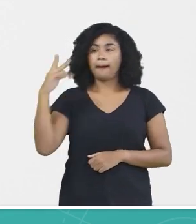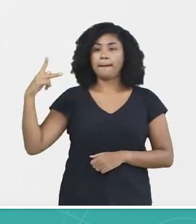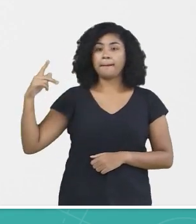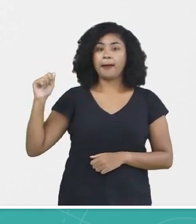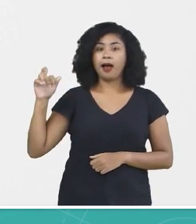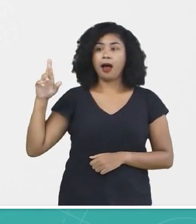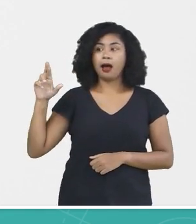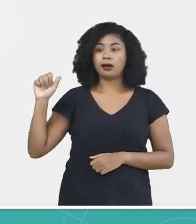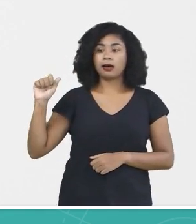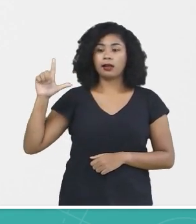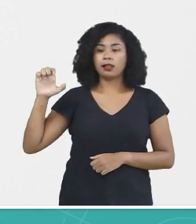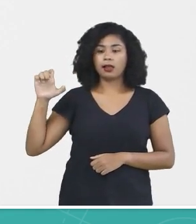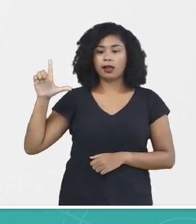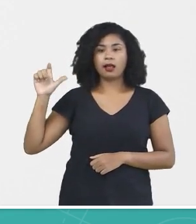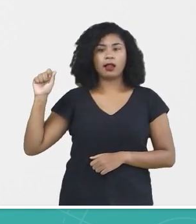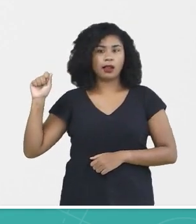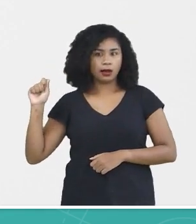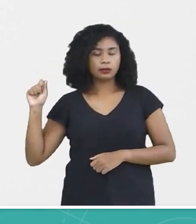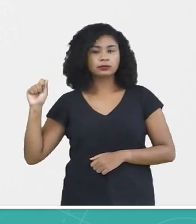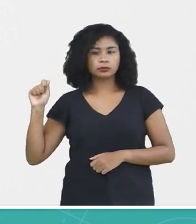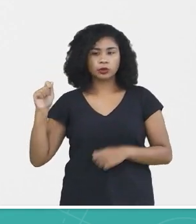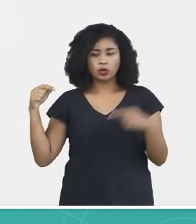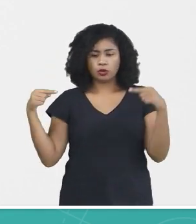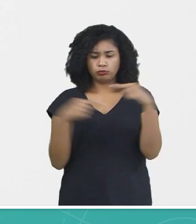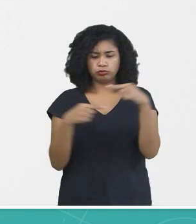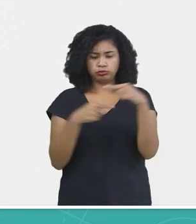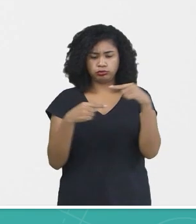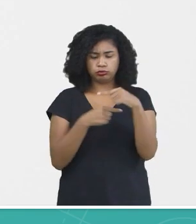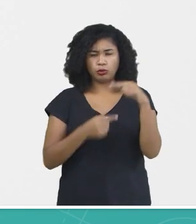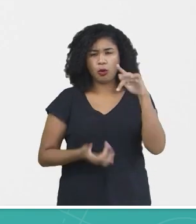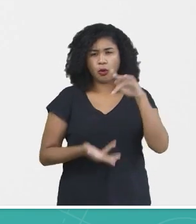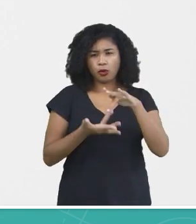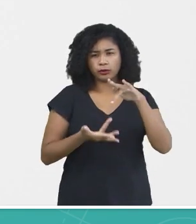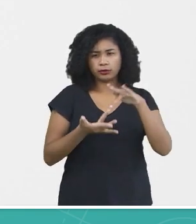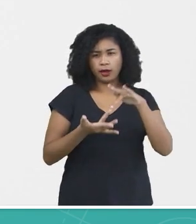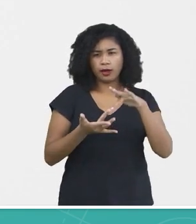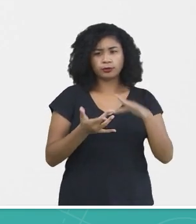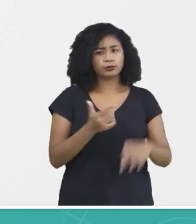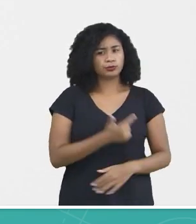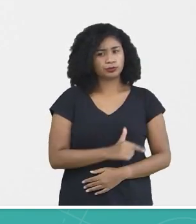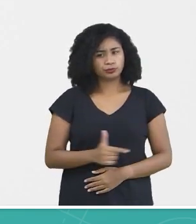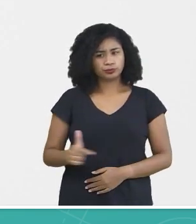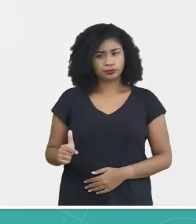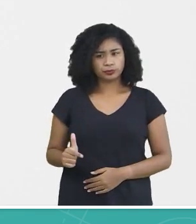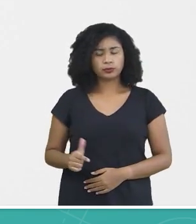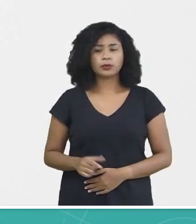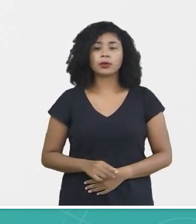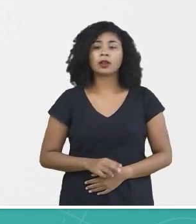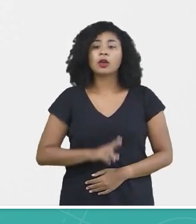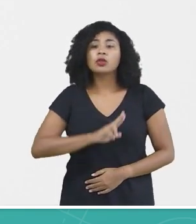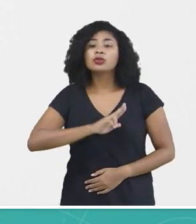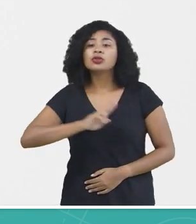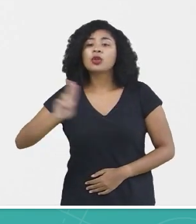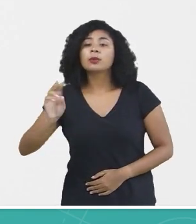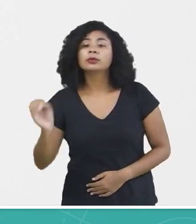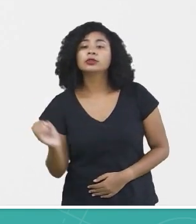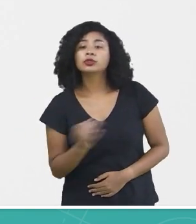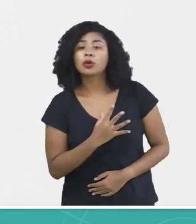se mantêm na mesma distância uma da outra. Agora nós temos um outro nome, um nome novo, que é chamado de